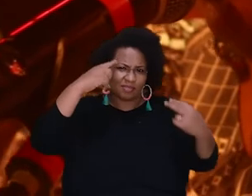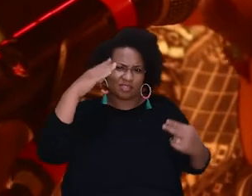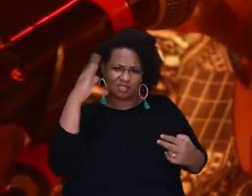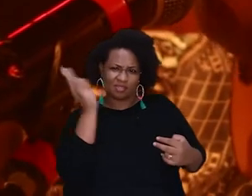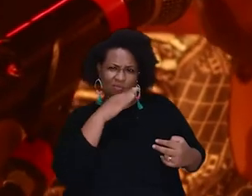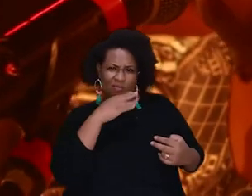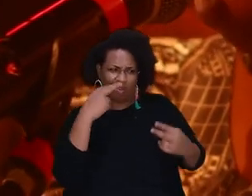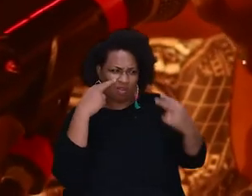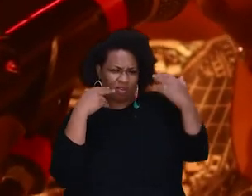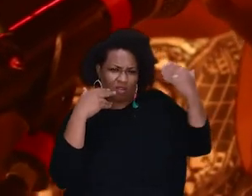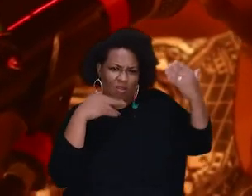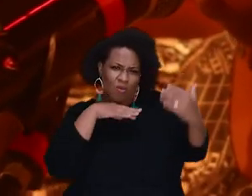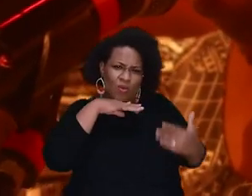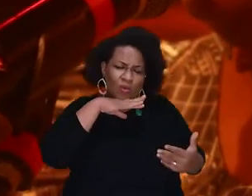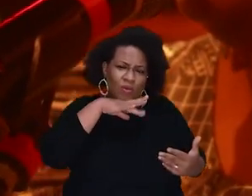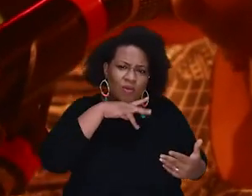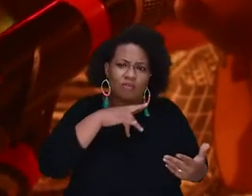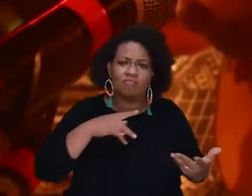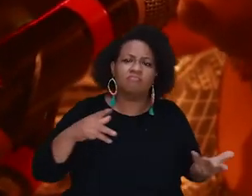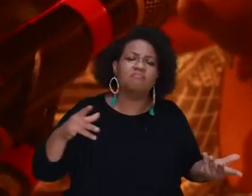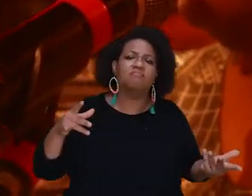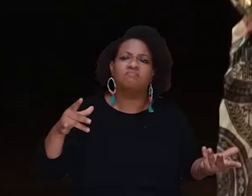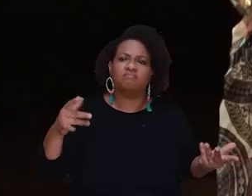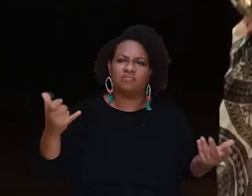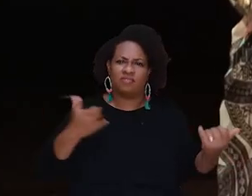Aos teus olhos sou mal visto.